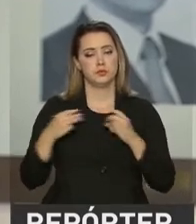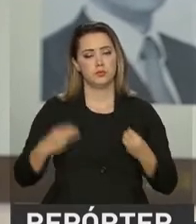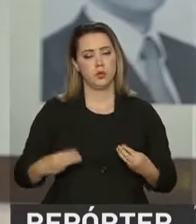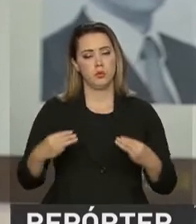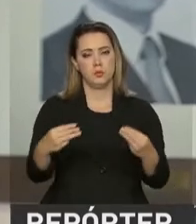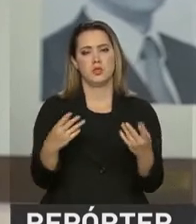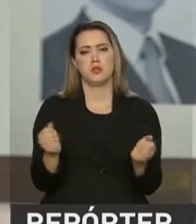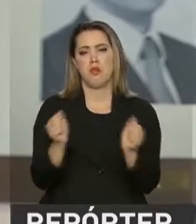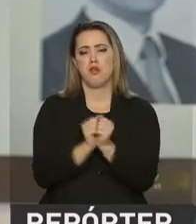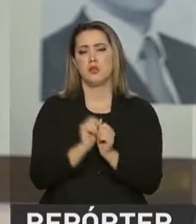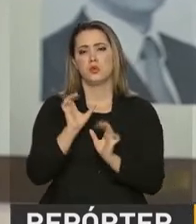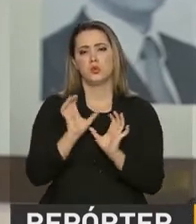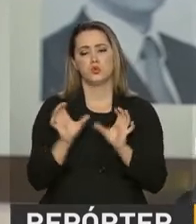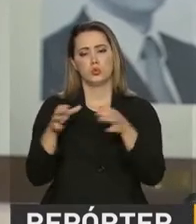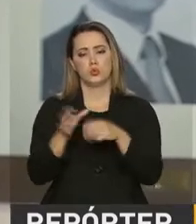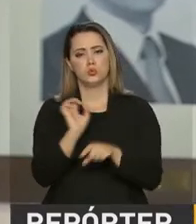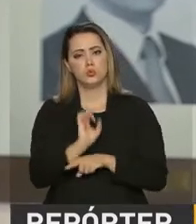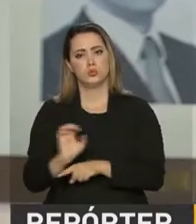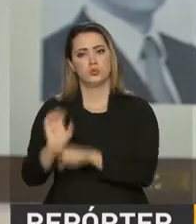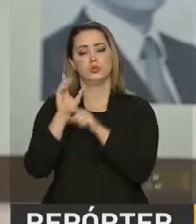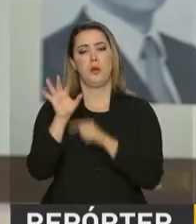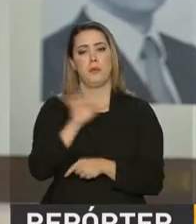com o